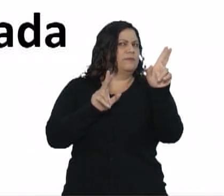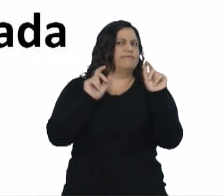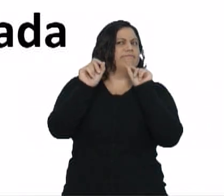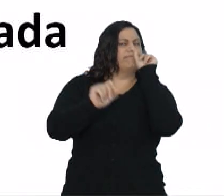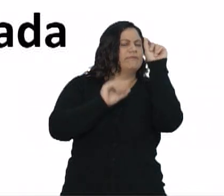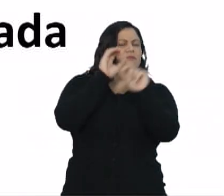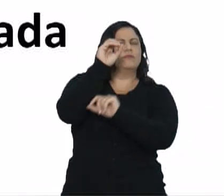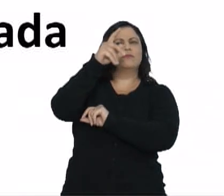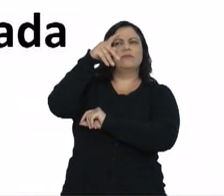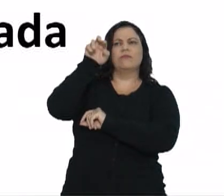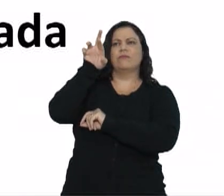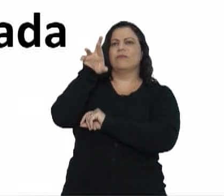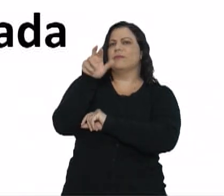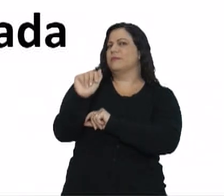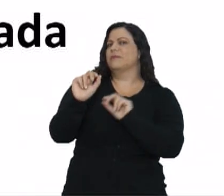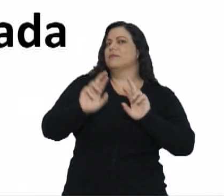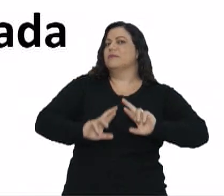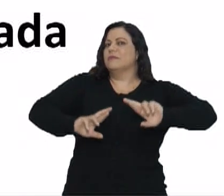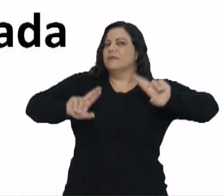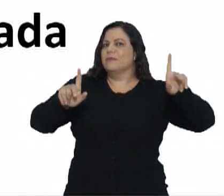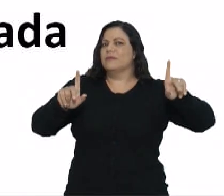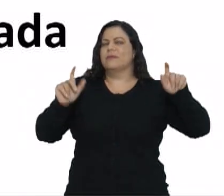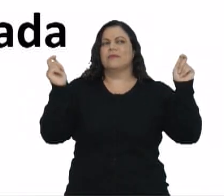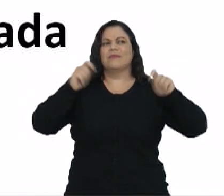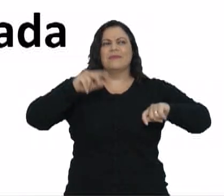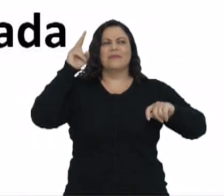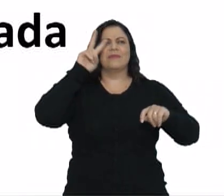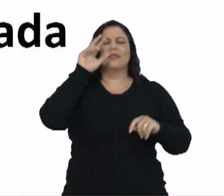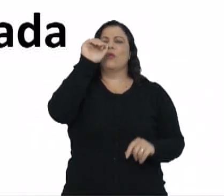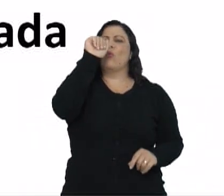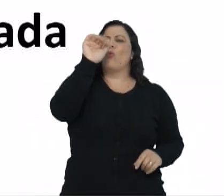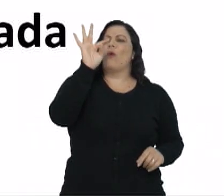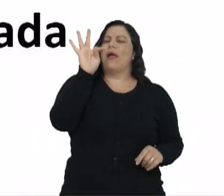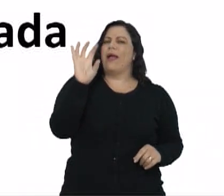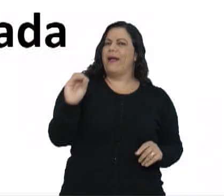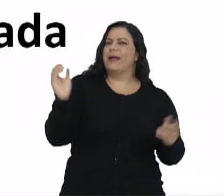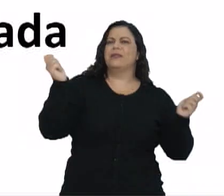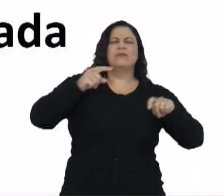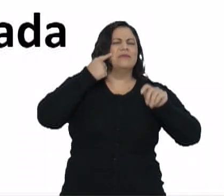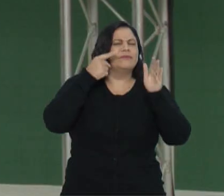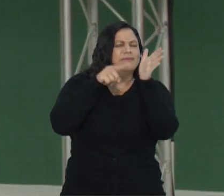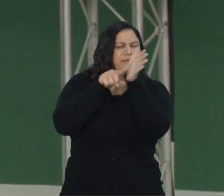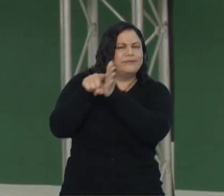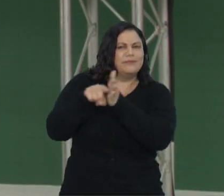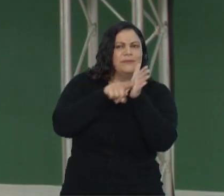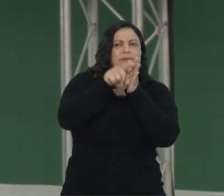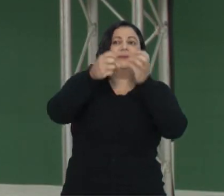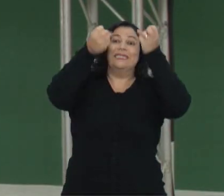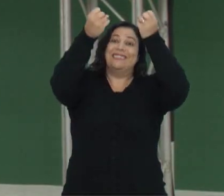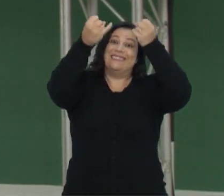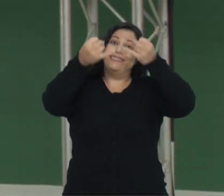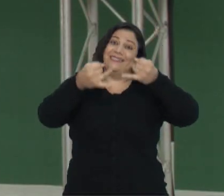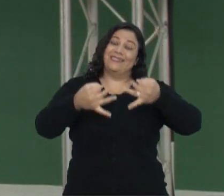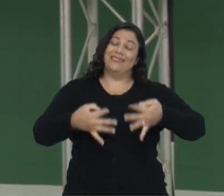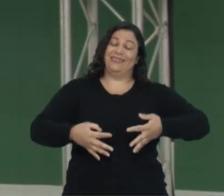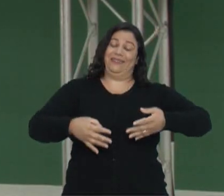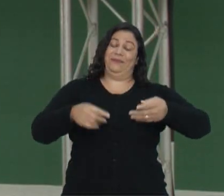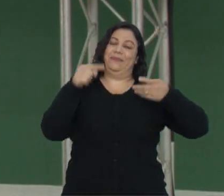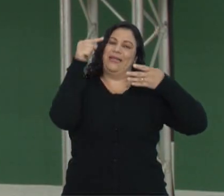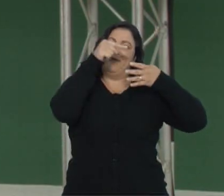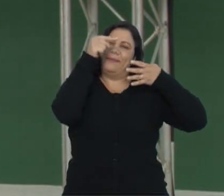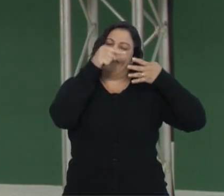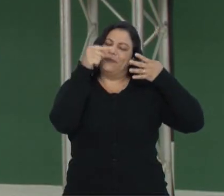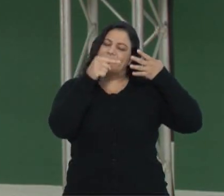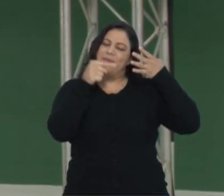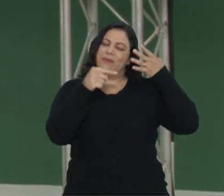lá em cima, né? Do ato. Então você vai pesquisar lá. Tente explicar cada uma, em seguida, qual foi